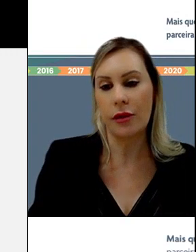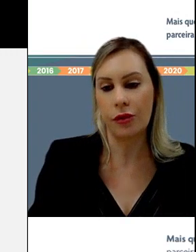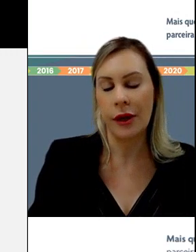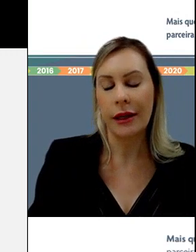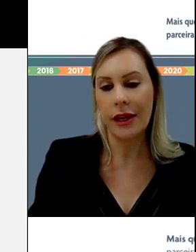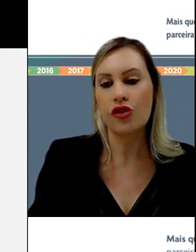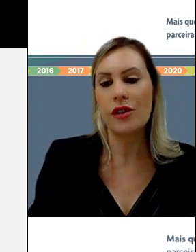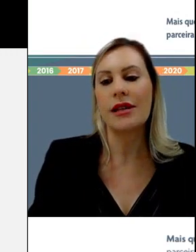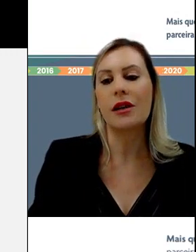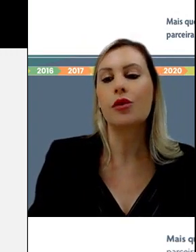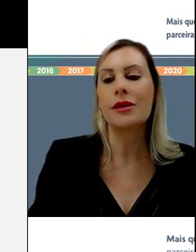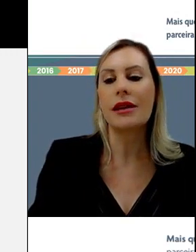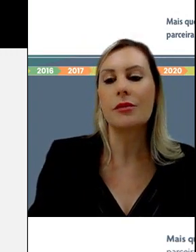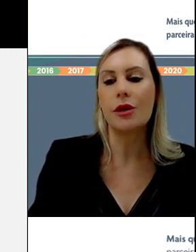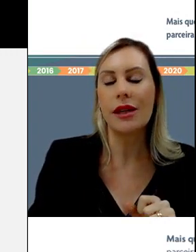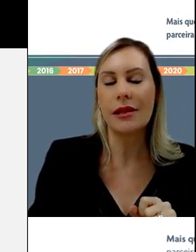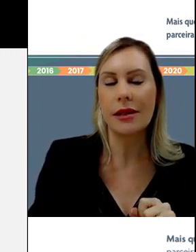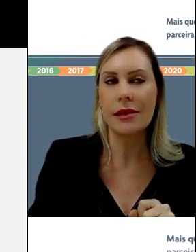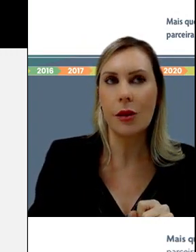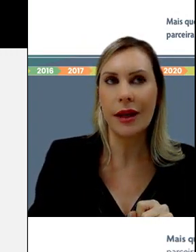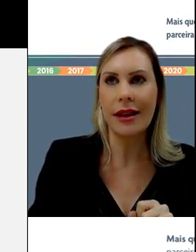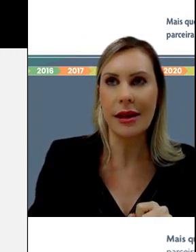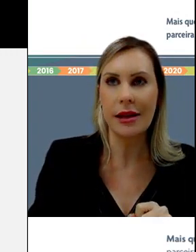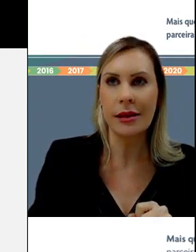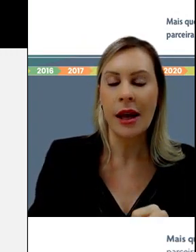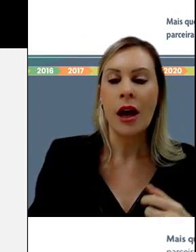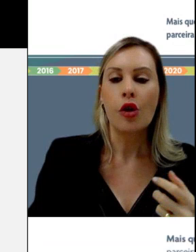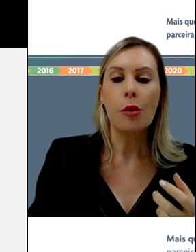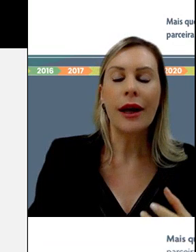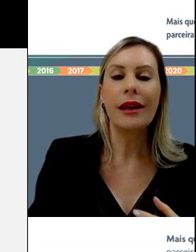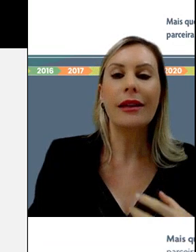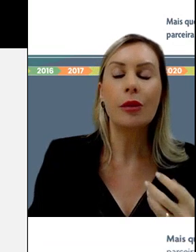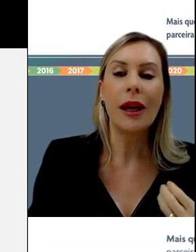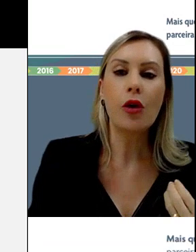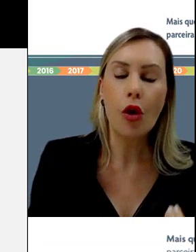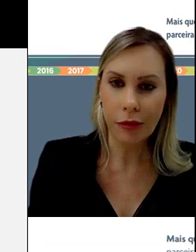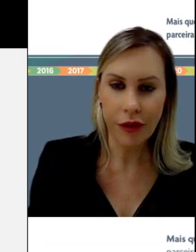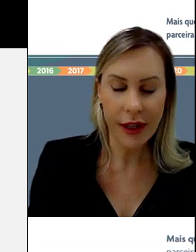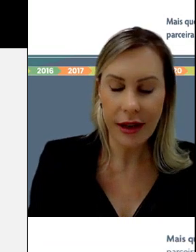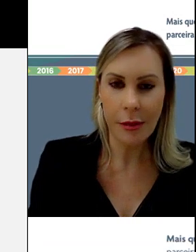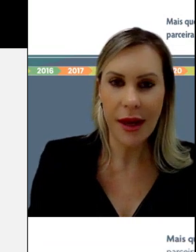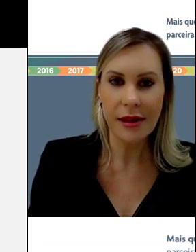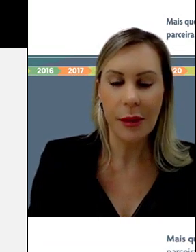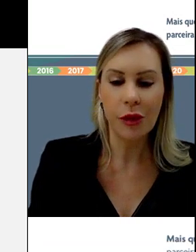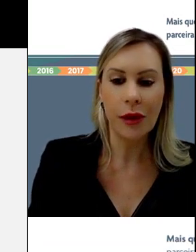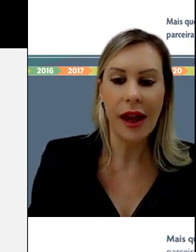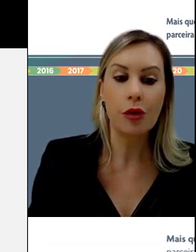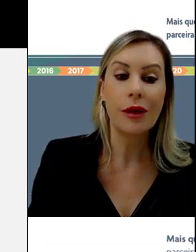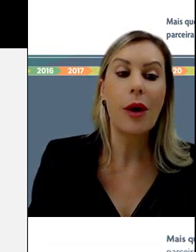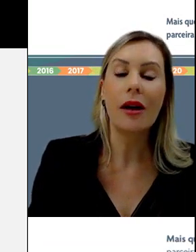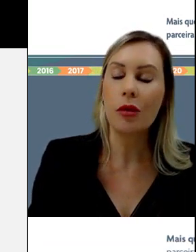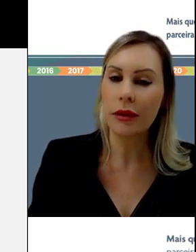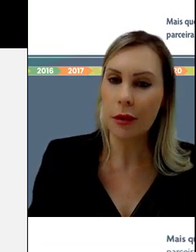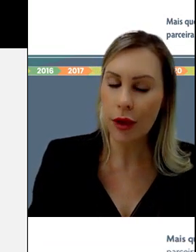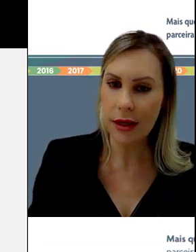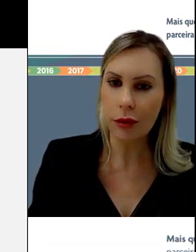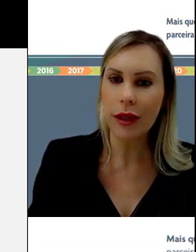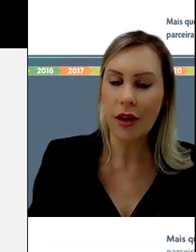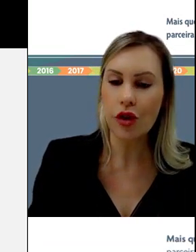90% do teto. Neste exemplo, 6.756. Como aqui não tem como você receber acima do teto, não